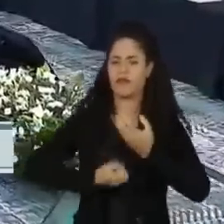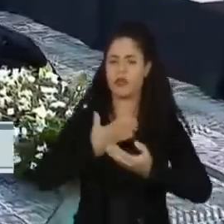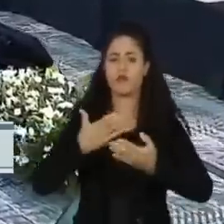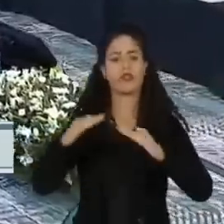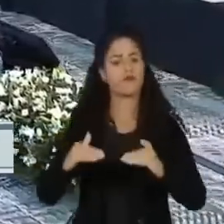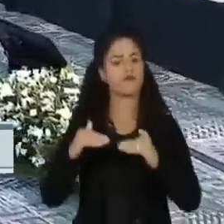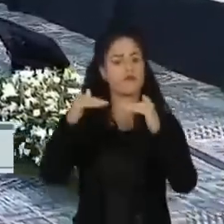soberania dos povos